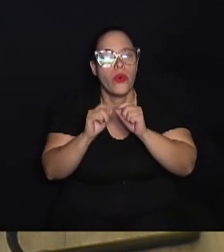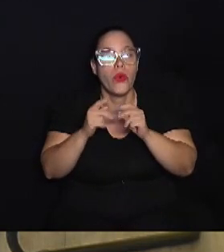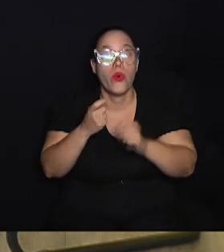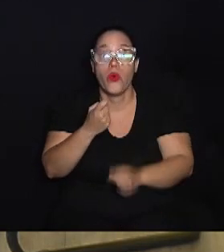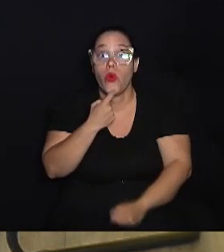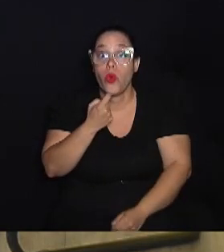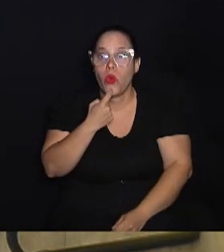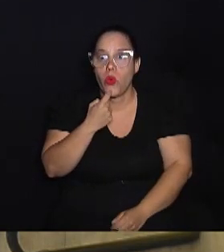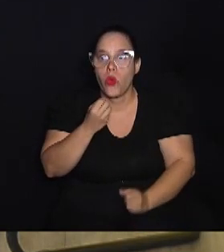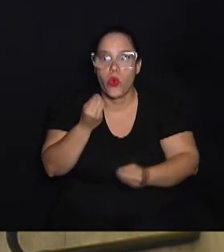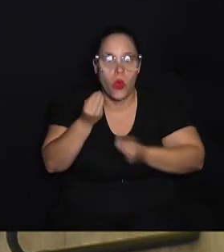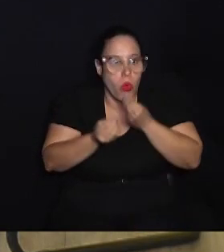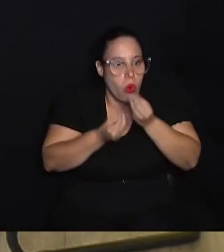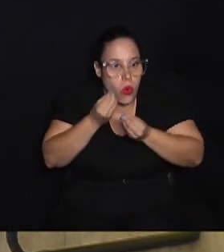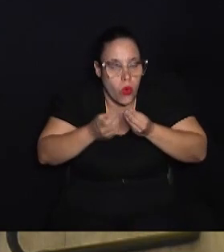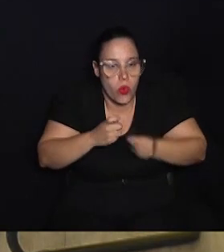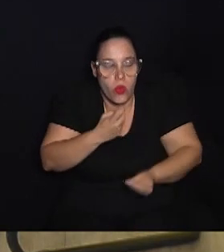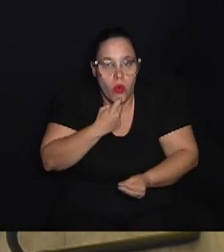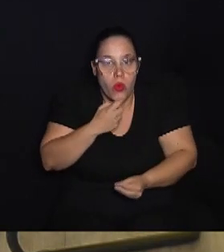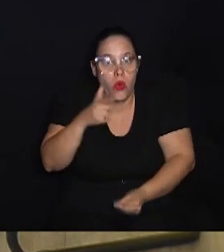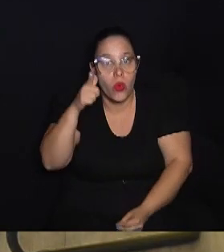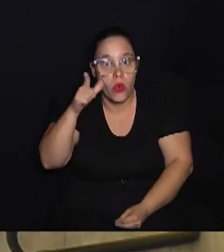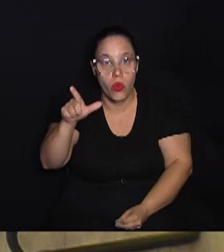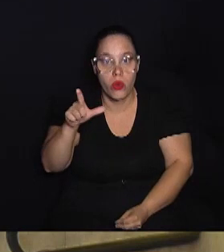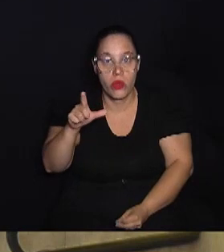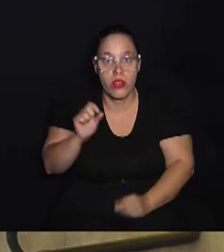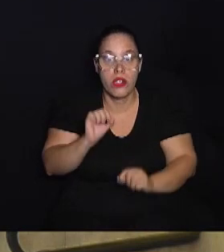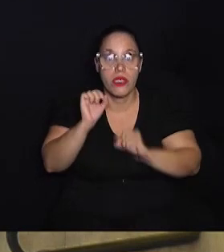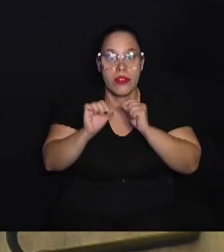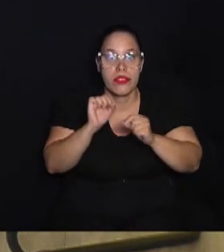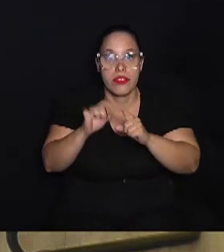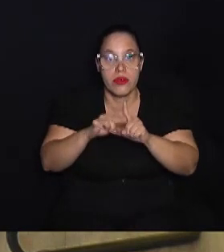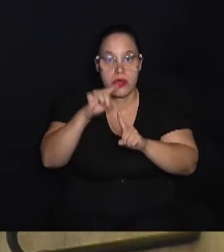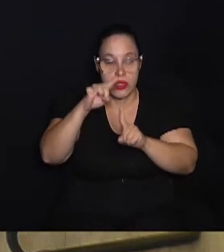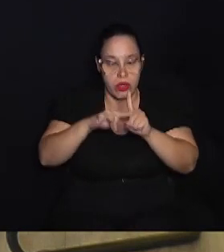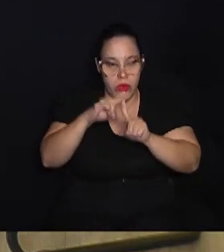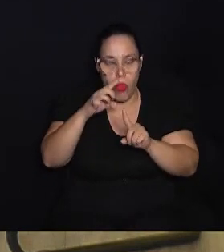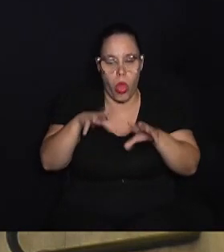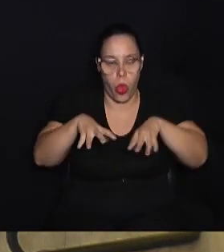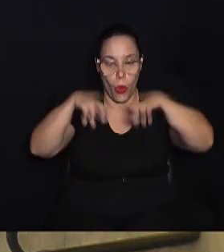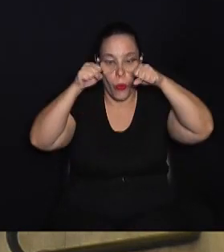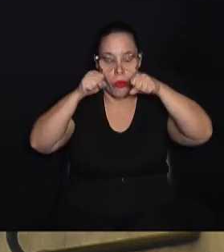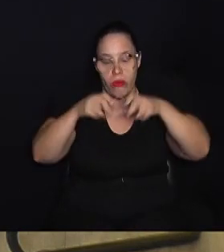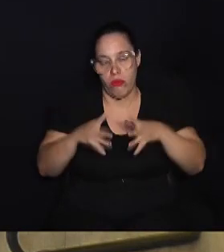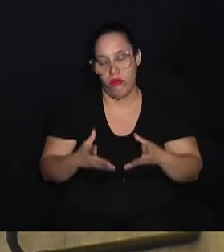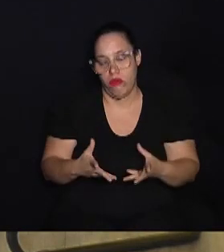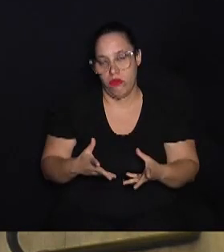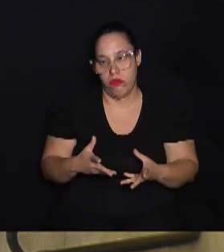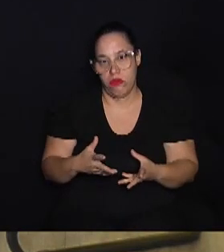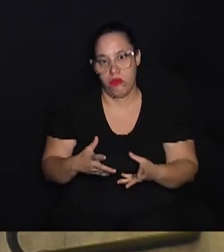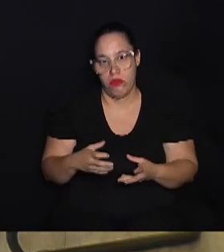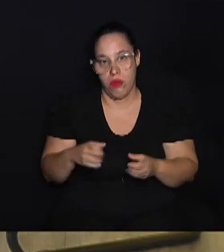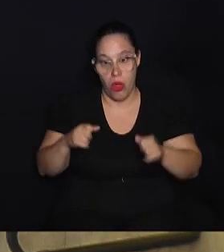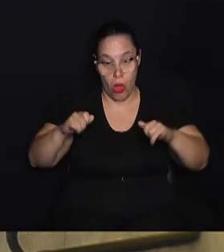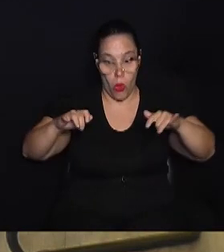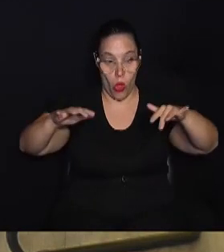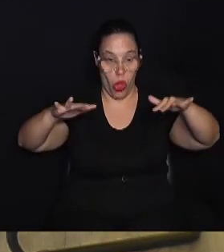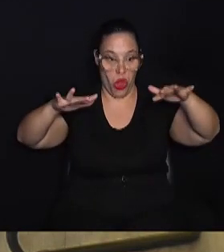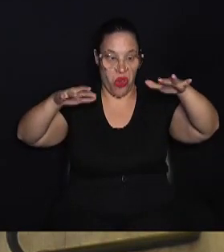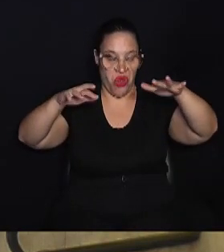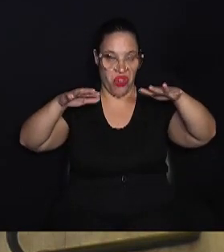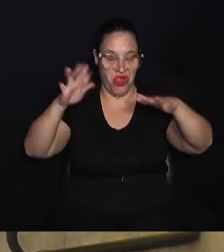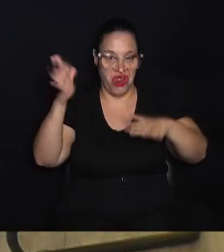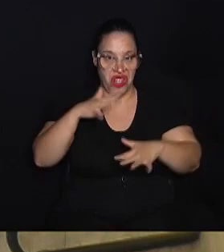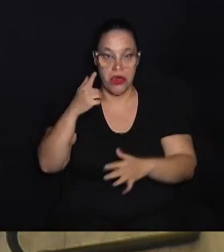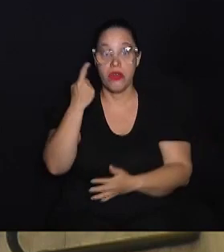campineiro e como o povo campineiro tem conseguido lidar com esse tempo quente, seco e também com névoa de fumaça.